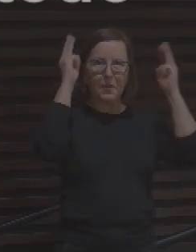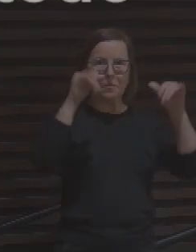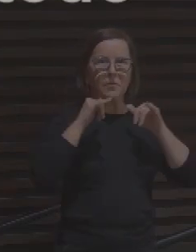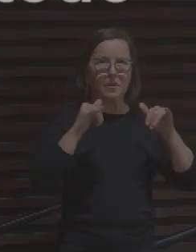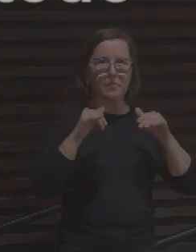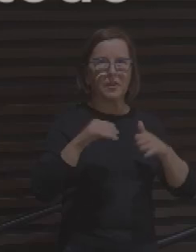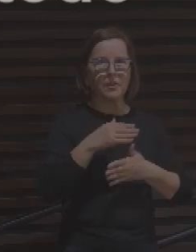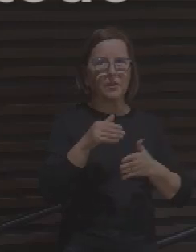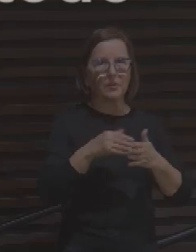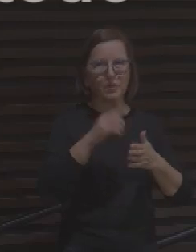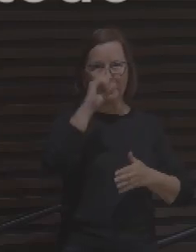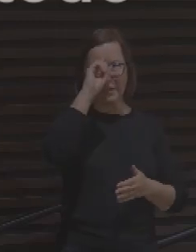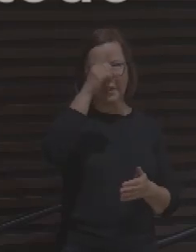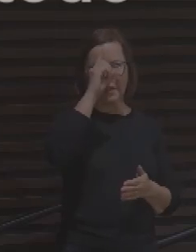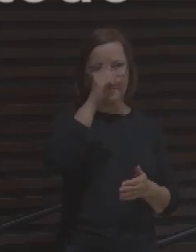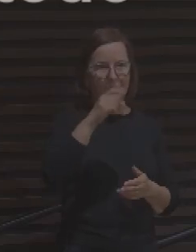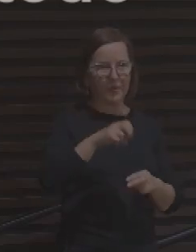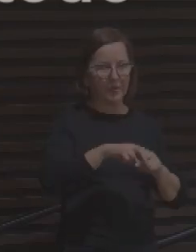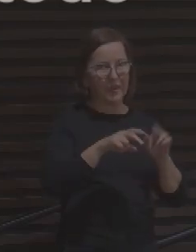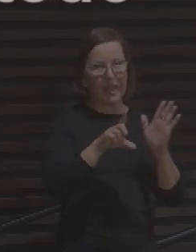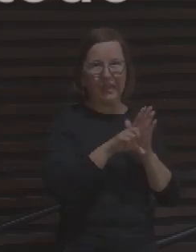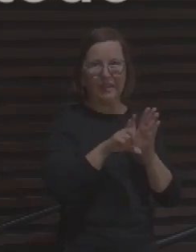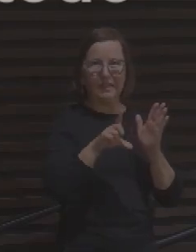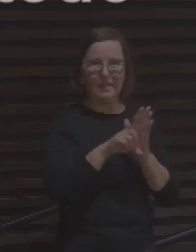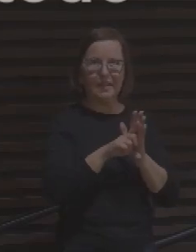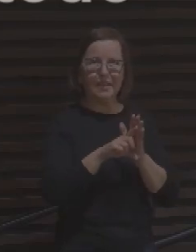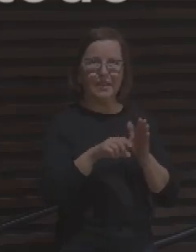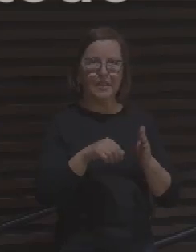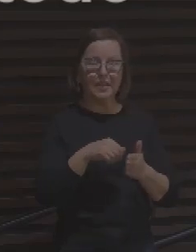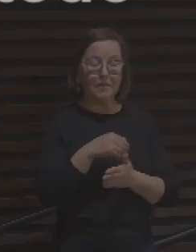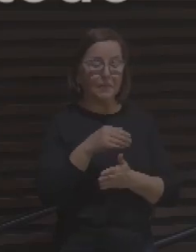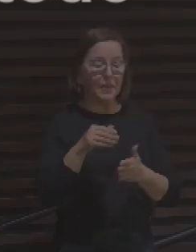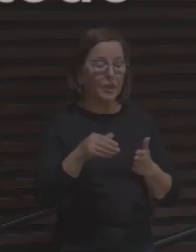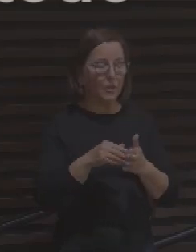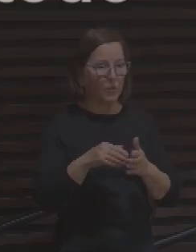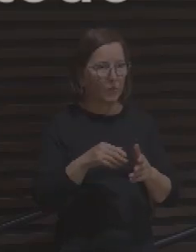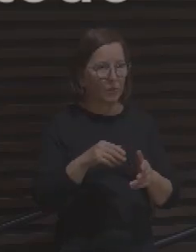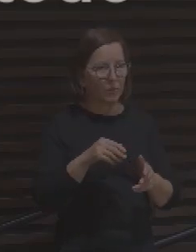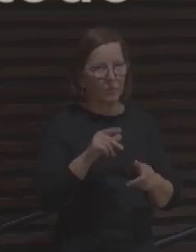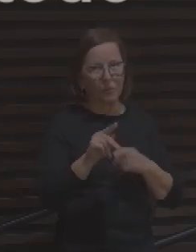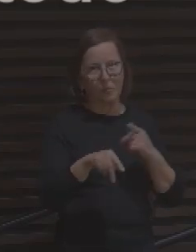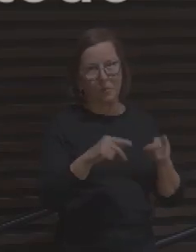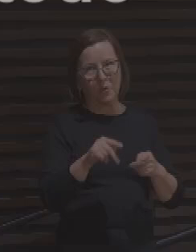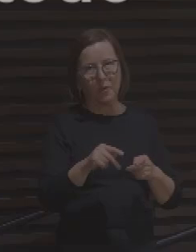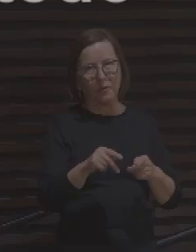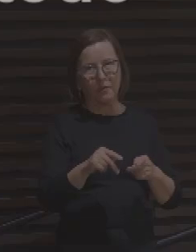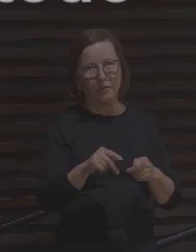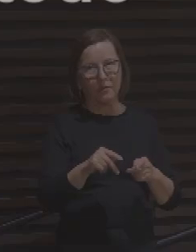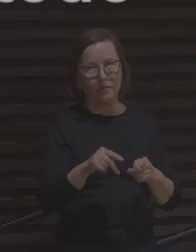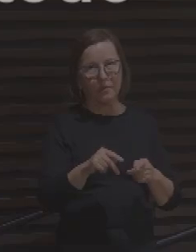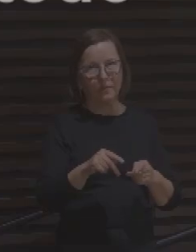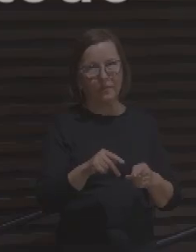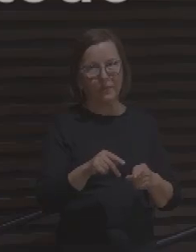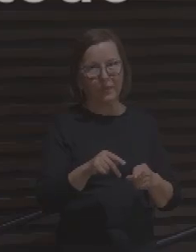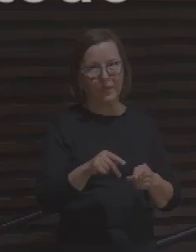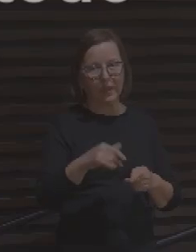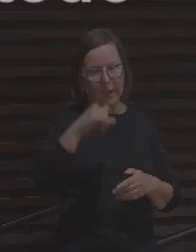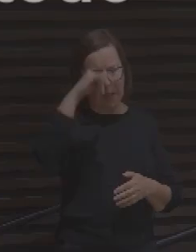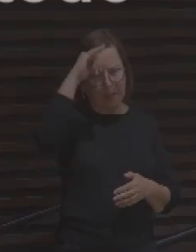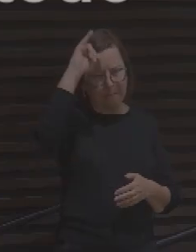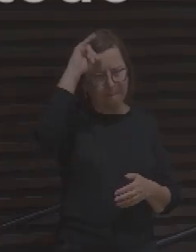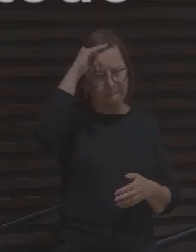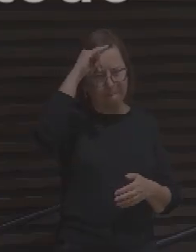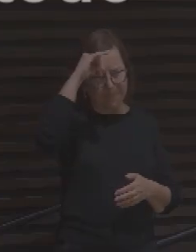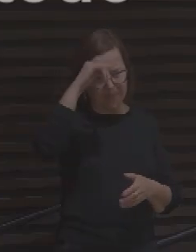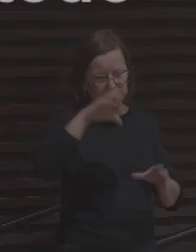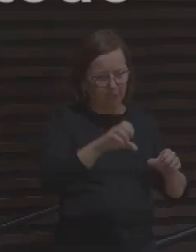os mandamentos segundo a lei a todo o povo, tomou o sangue de bezerros e de bodes